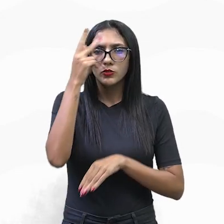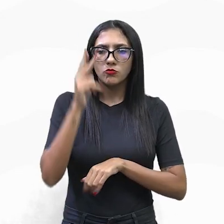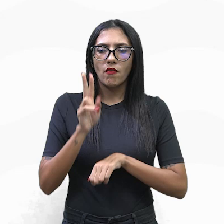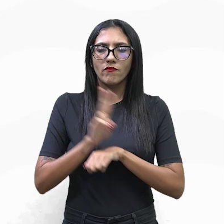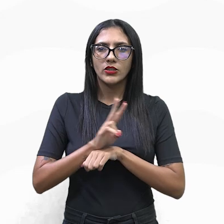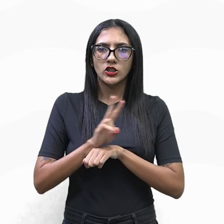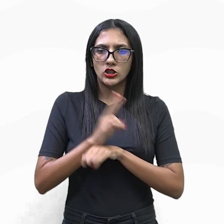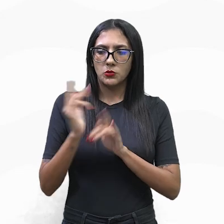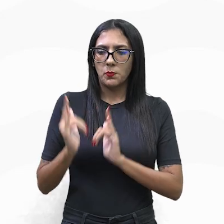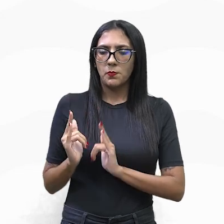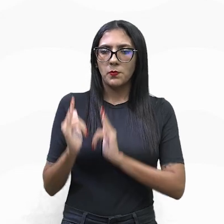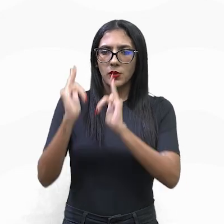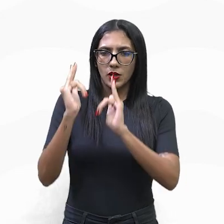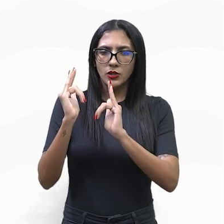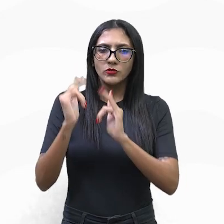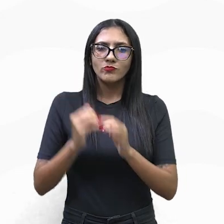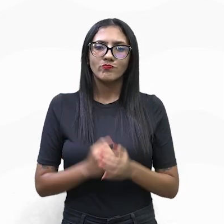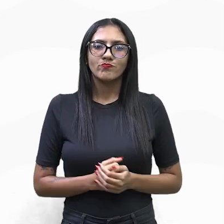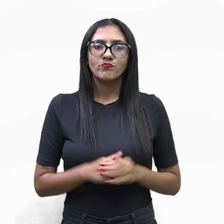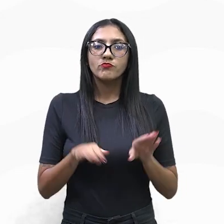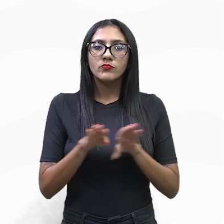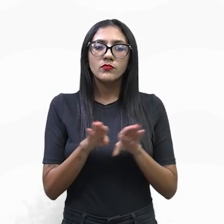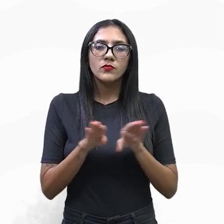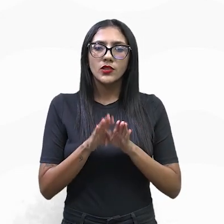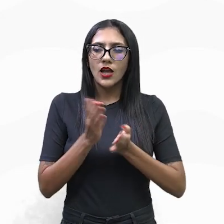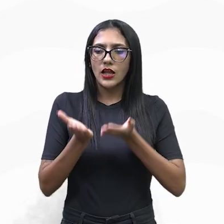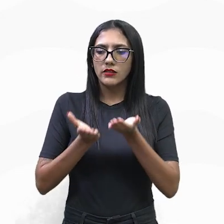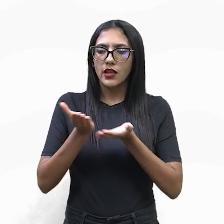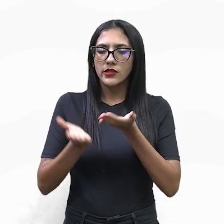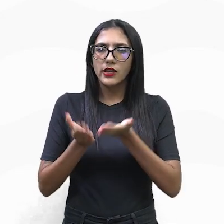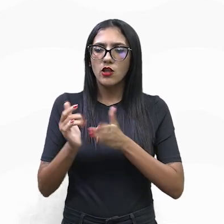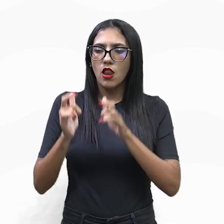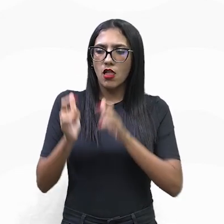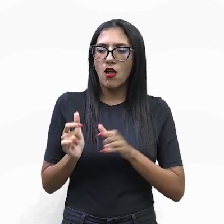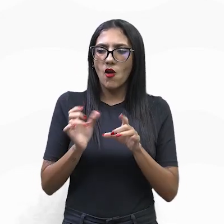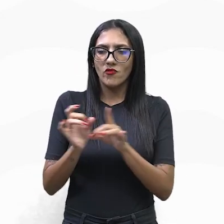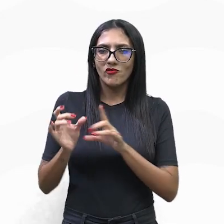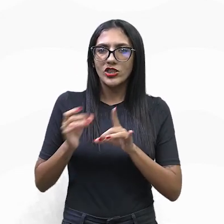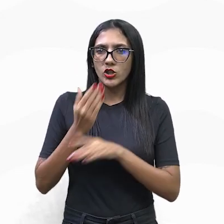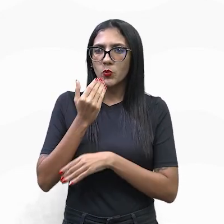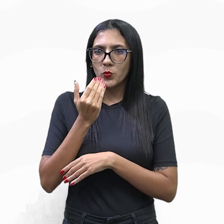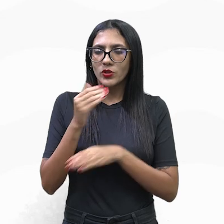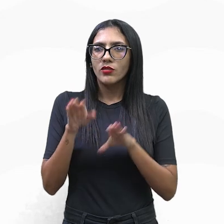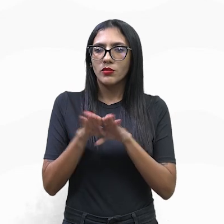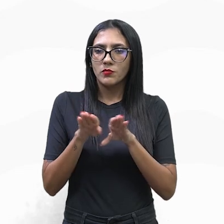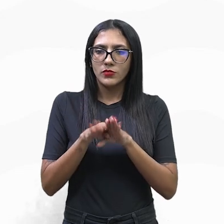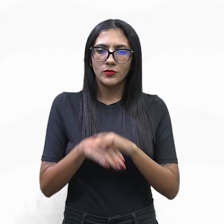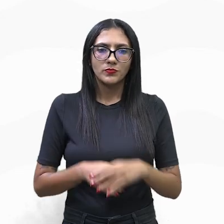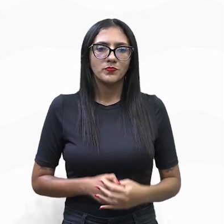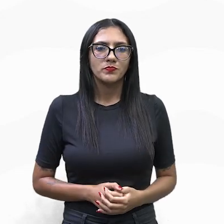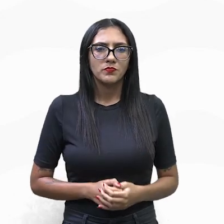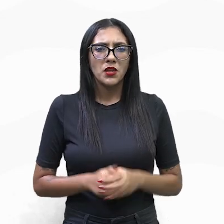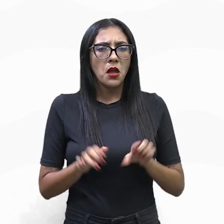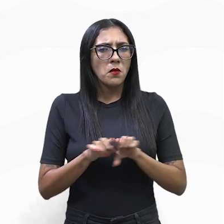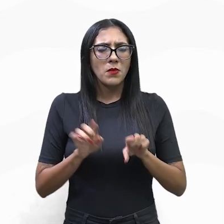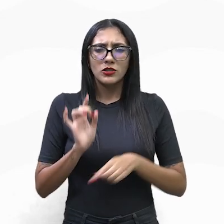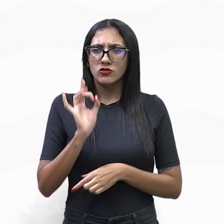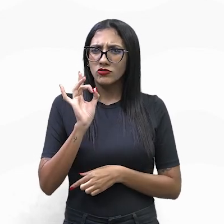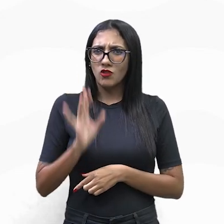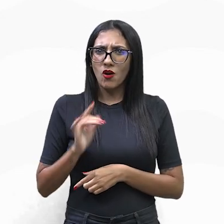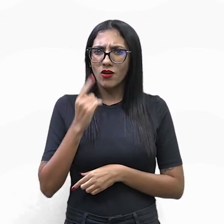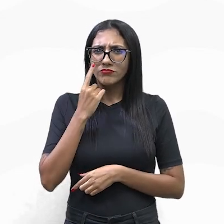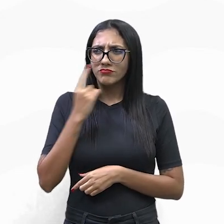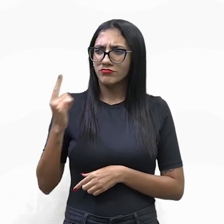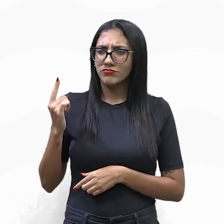edifícios, 96%, seguindo aí por atendente de lanchonetes, 96%. Mas será que nós só temos essas profissões